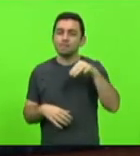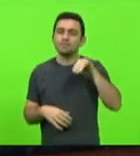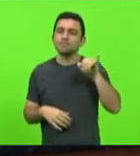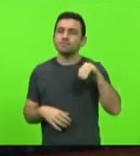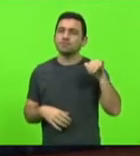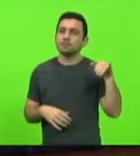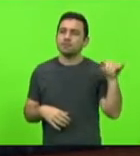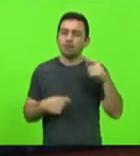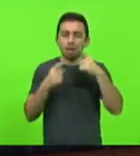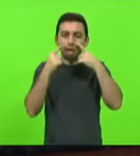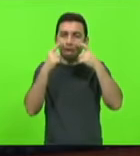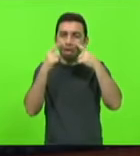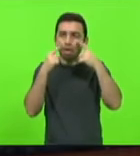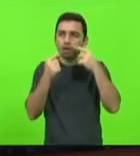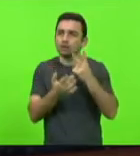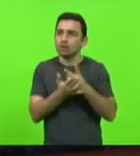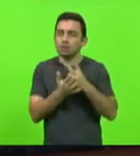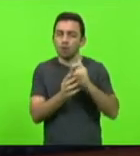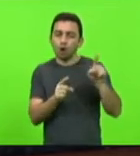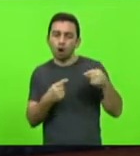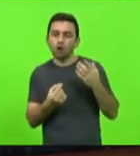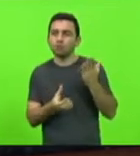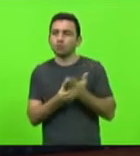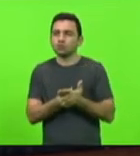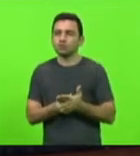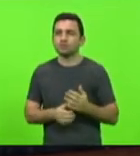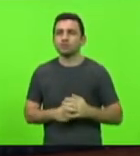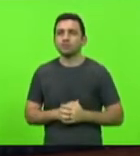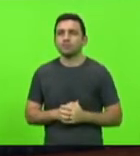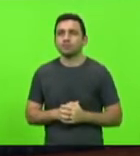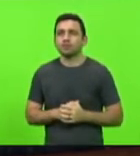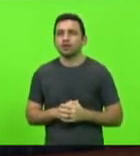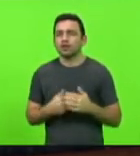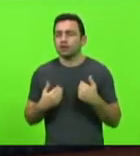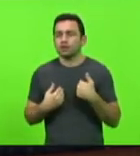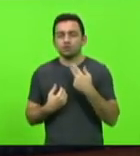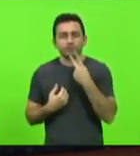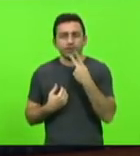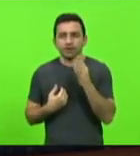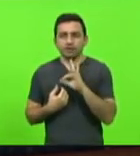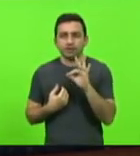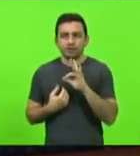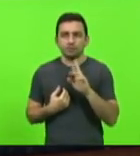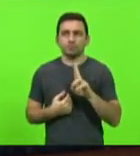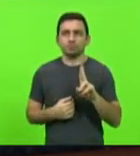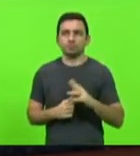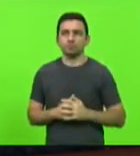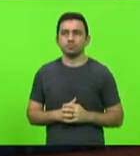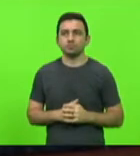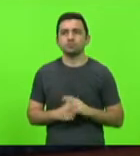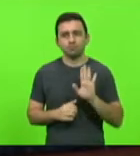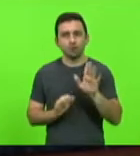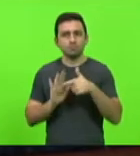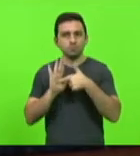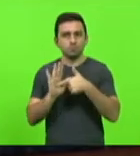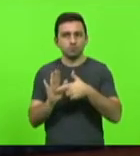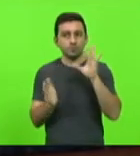chorando, querendo me processar. Então, não vou falar o nome desse cara aqui. Mas vou mostrar os